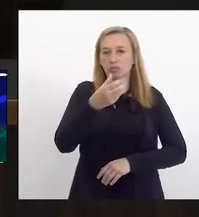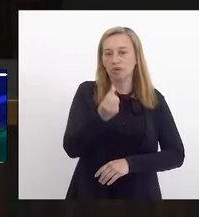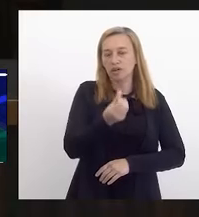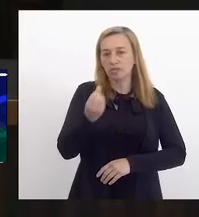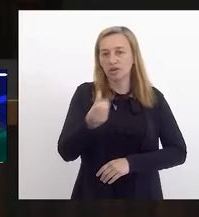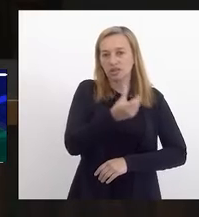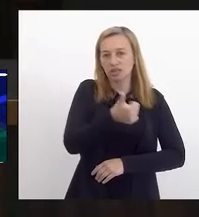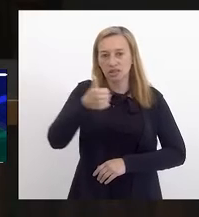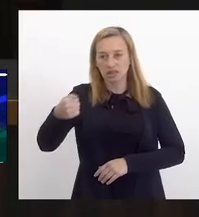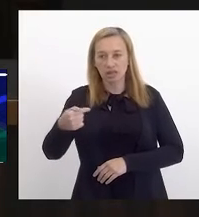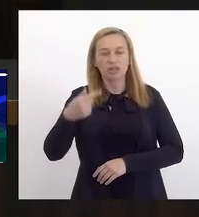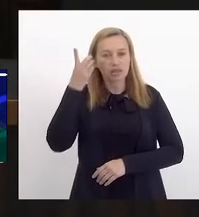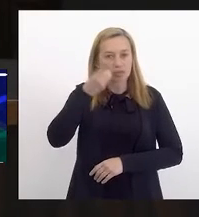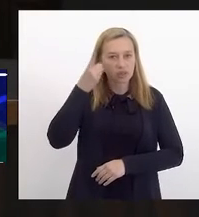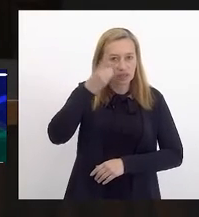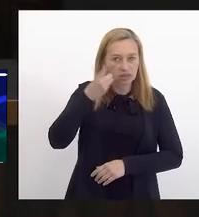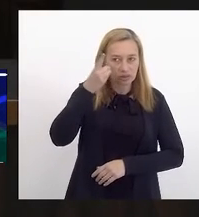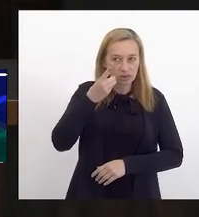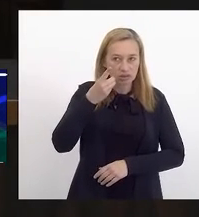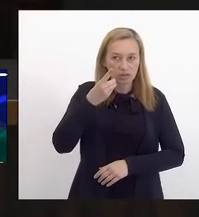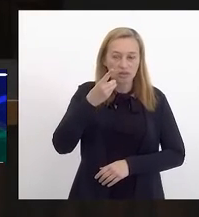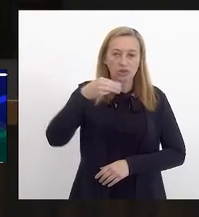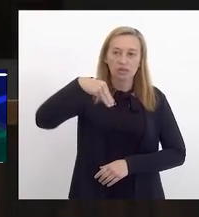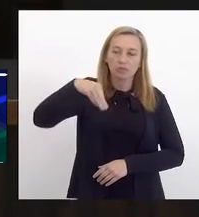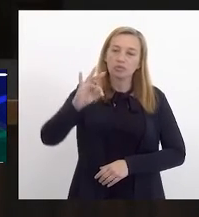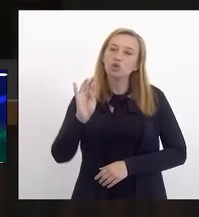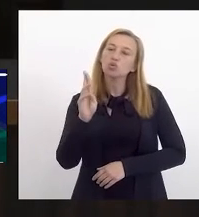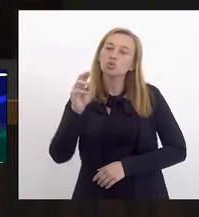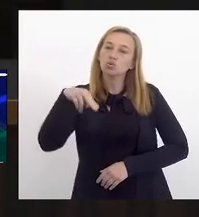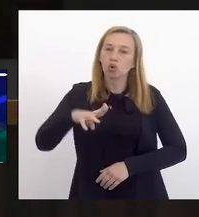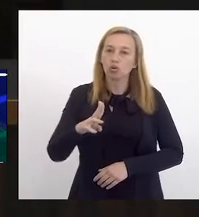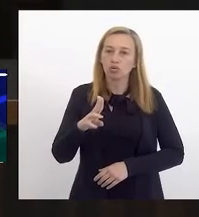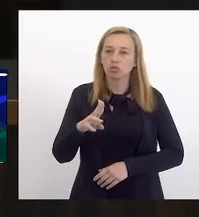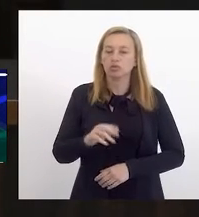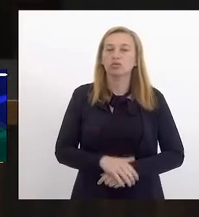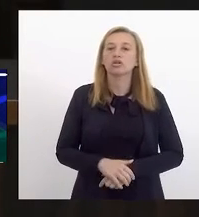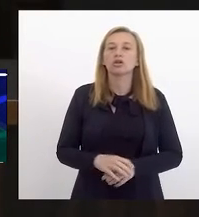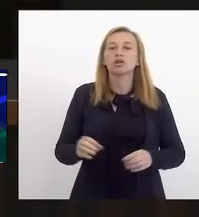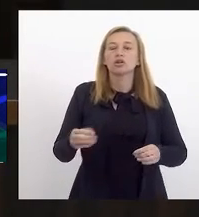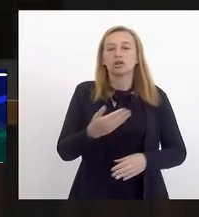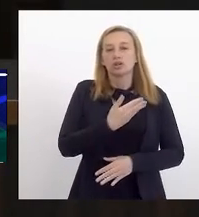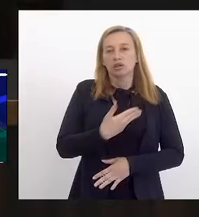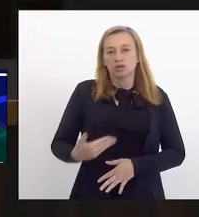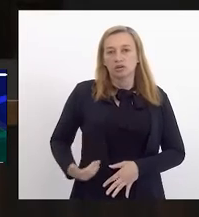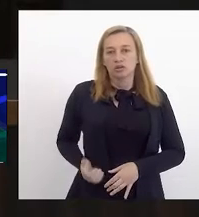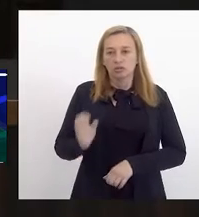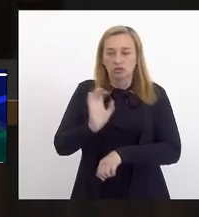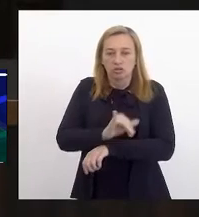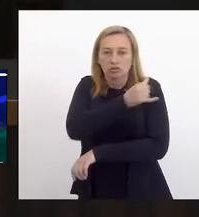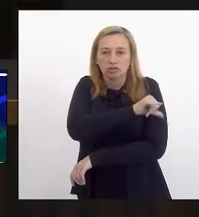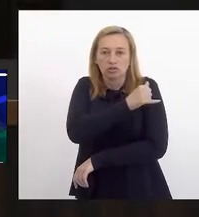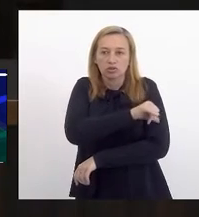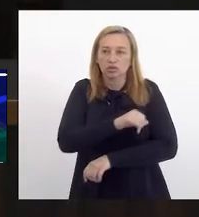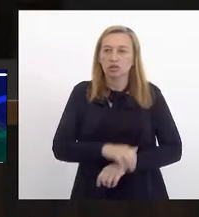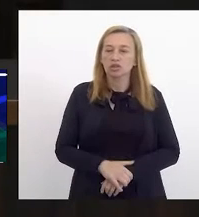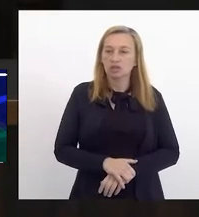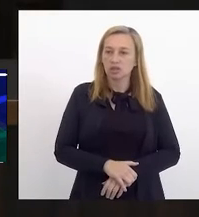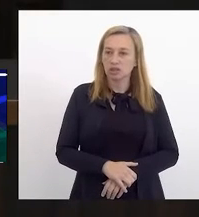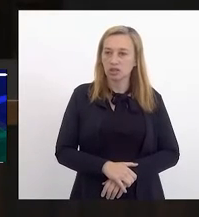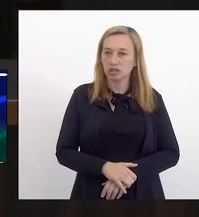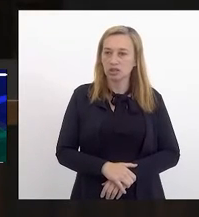de 17, de autoria do deputado Milton Rangel, que autoriza o governo do Estado do Rio de Janeiro a adotar